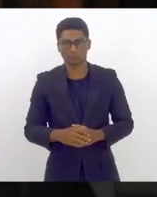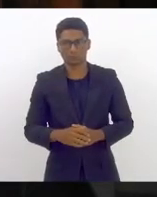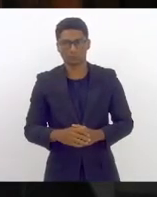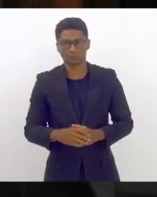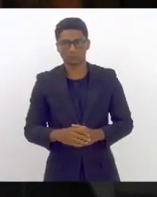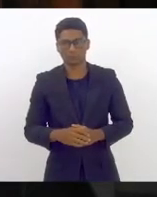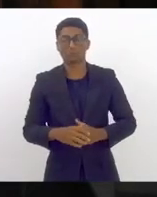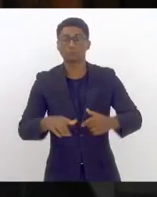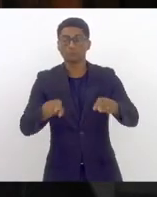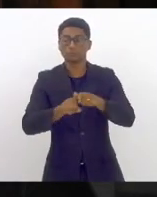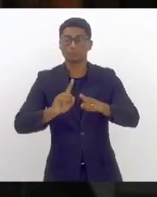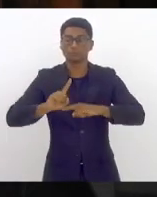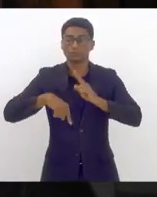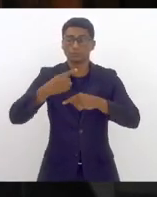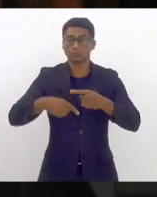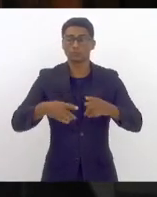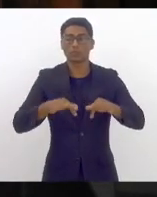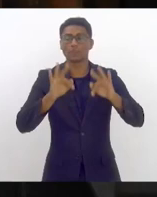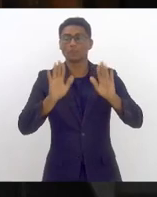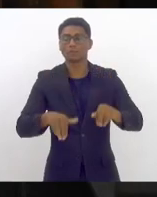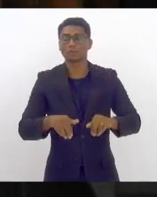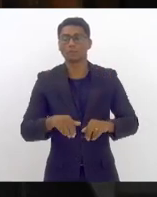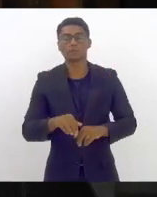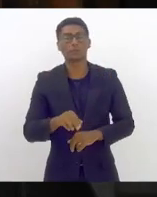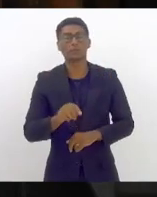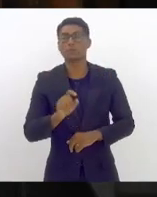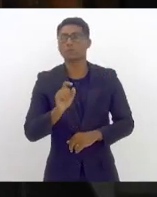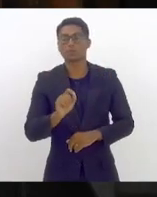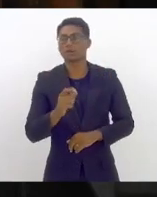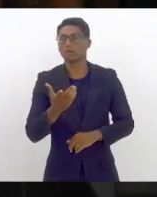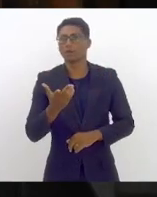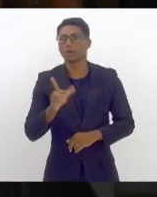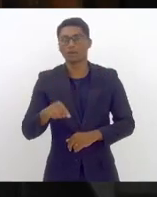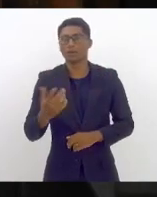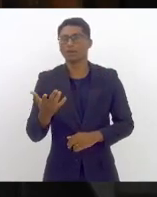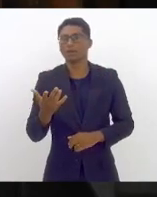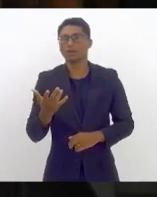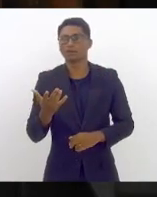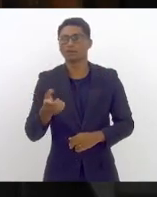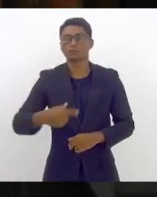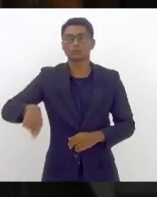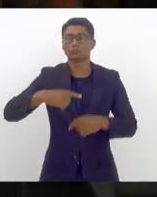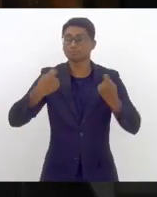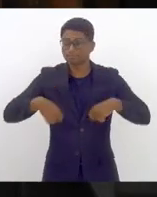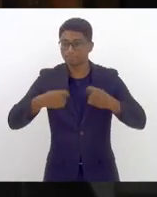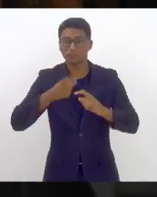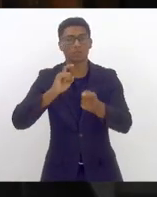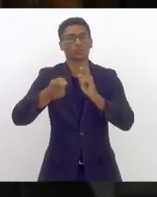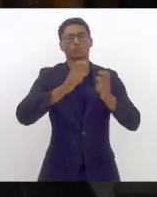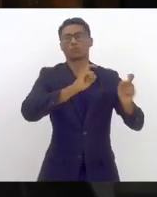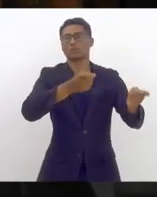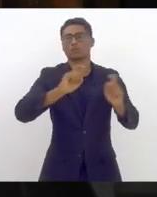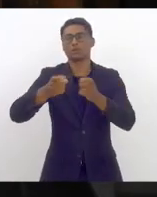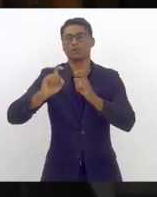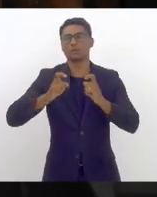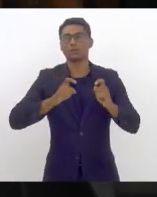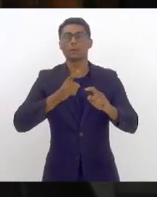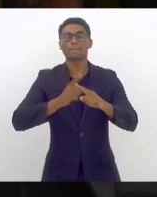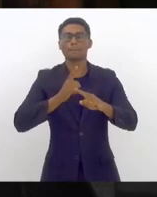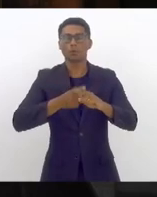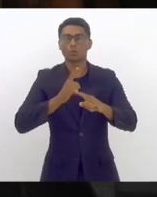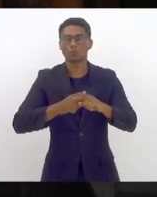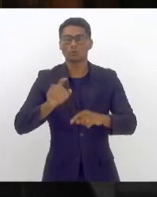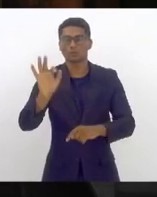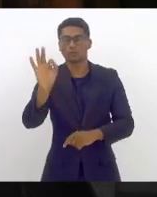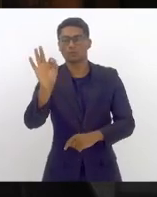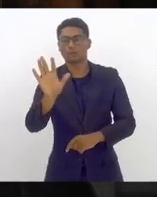deslinda uma questão que é o enfrentamento o que a gente precisa discutir, a rediscussão do Pacto Federativo. Claro